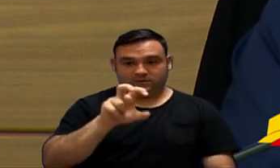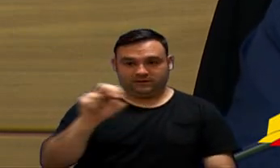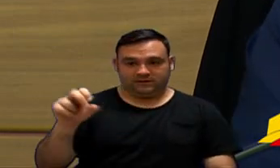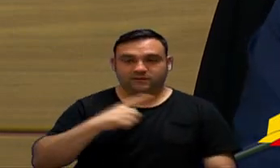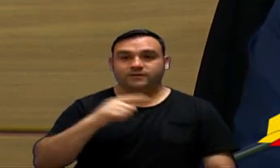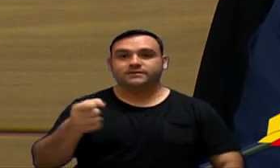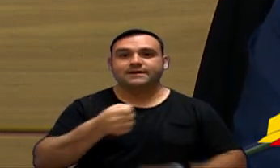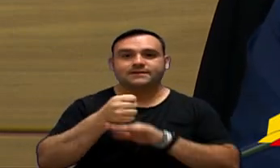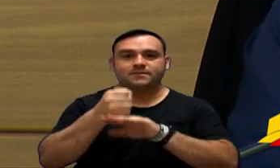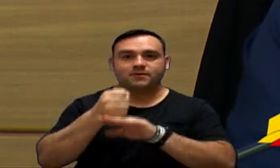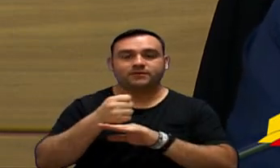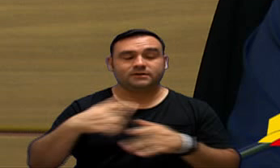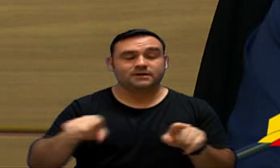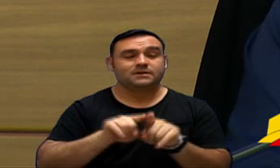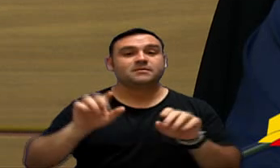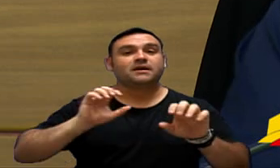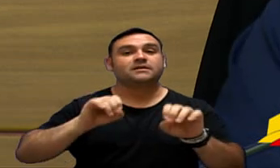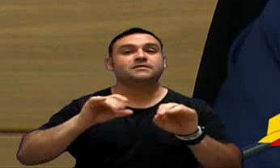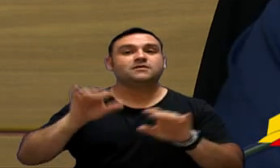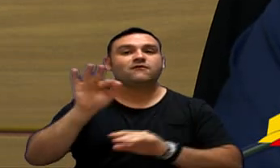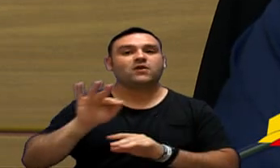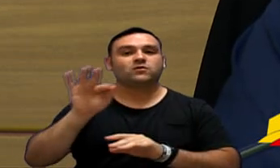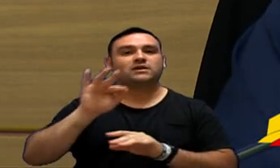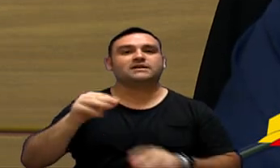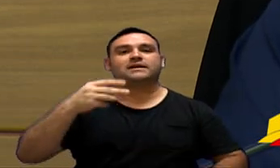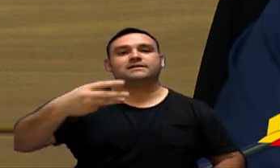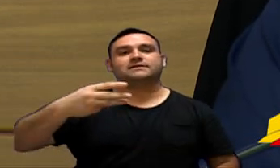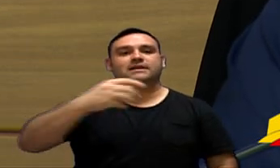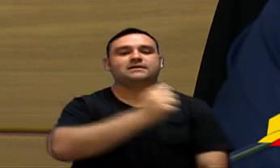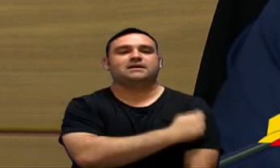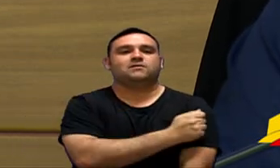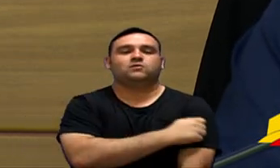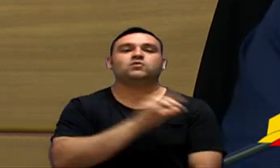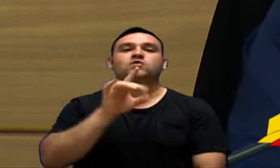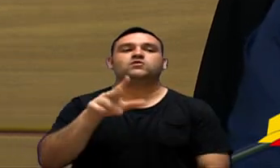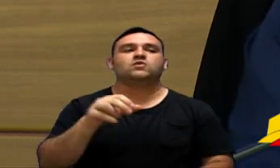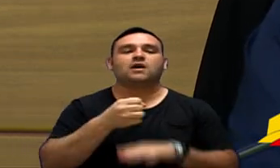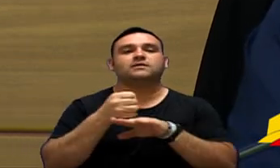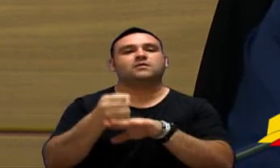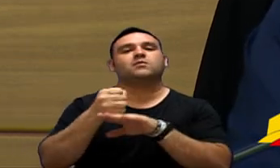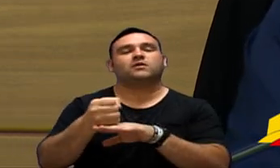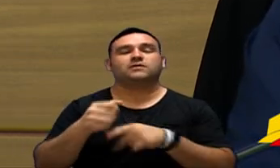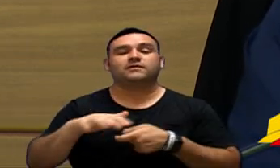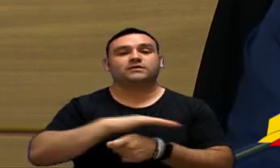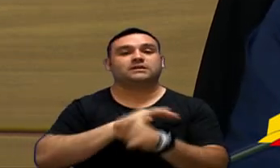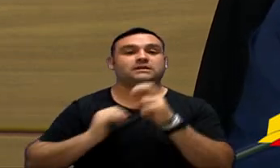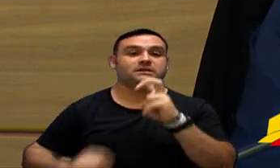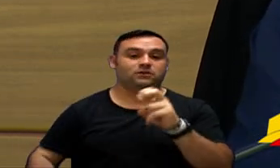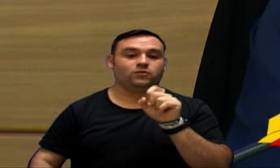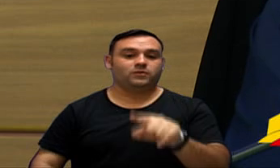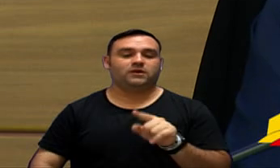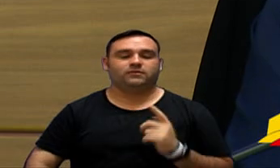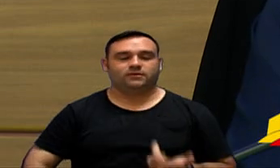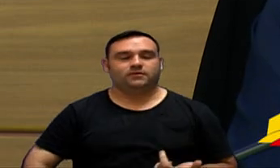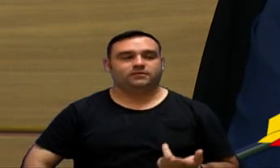alunos transportados. Ensino superior, apenas 3 alunos transportados, um investimento de 5 mil.